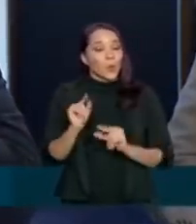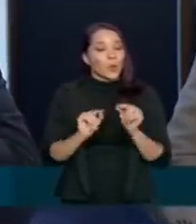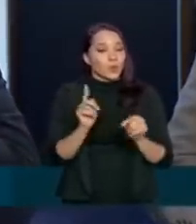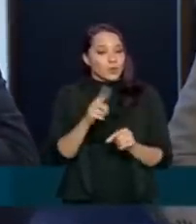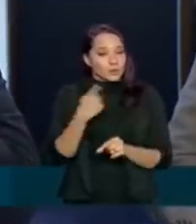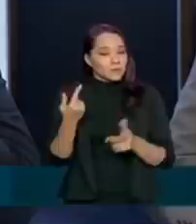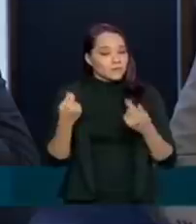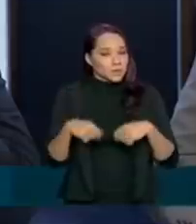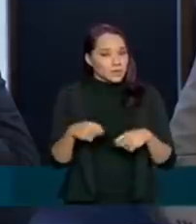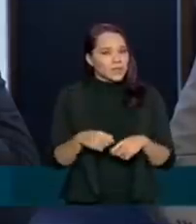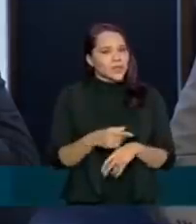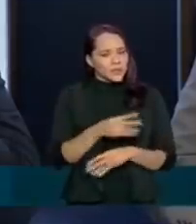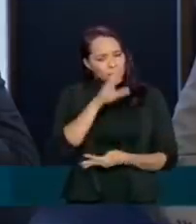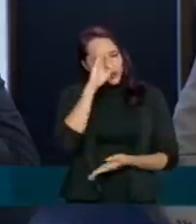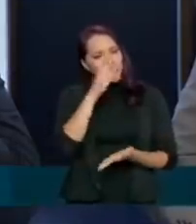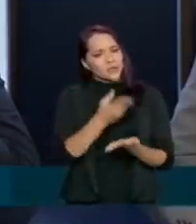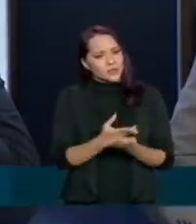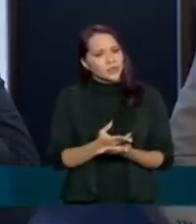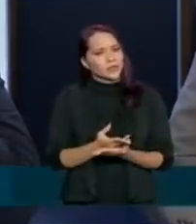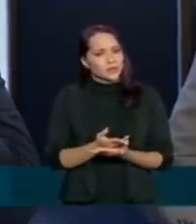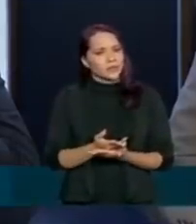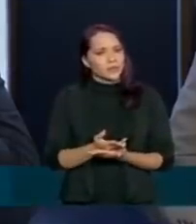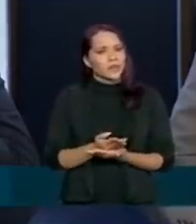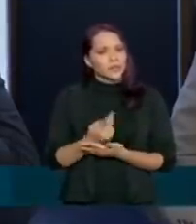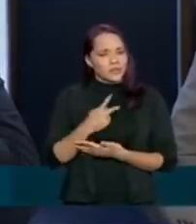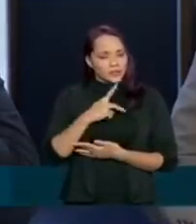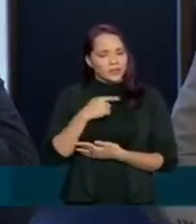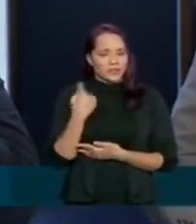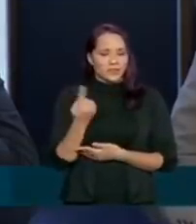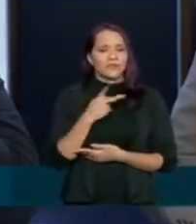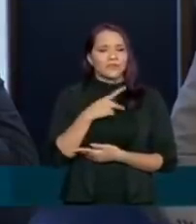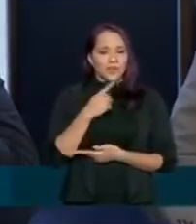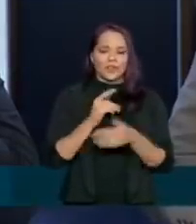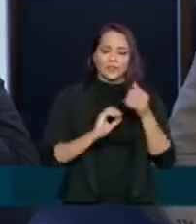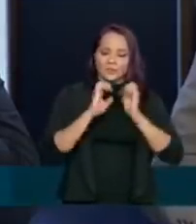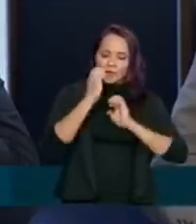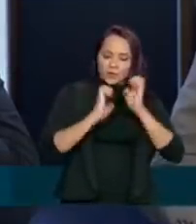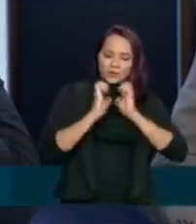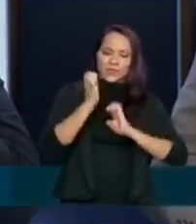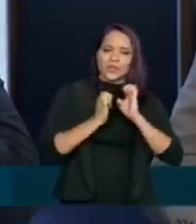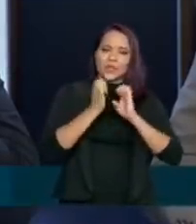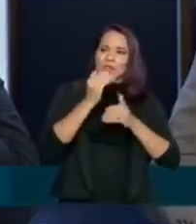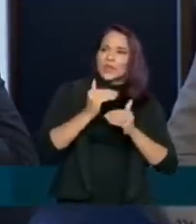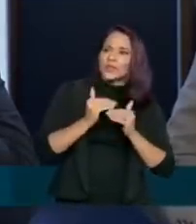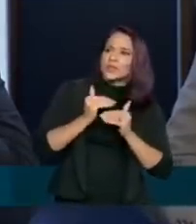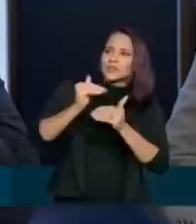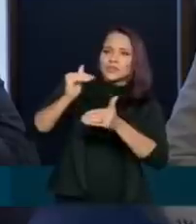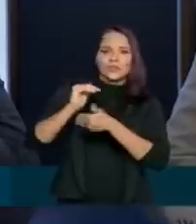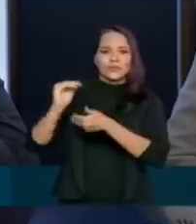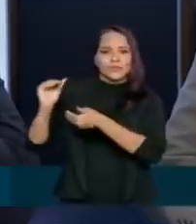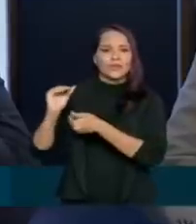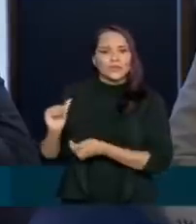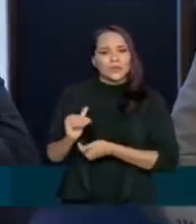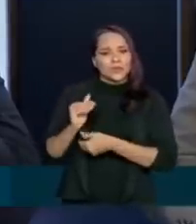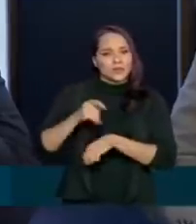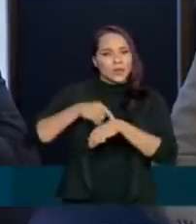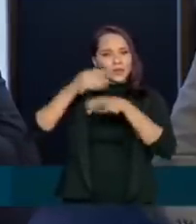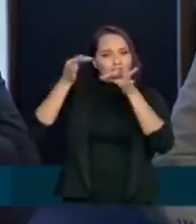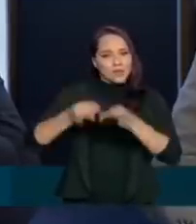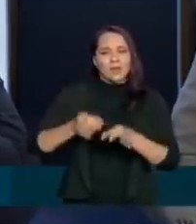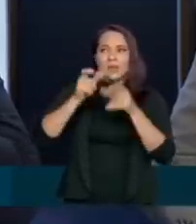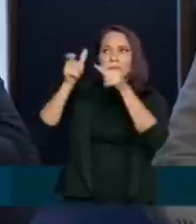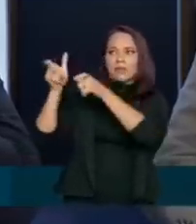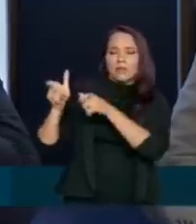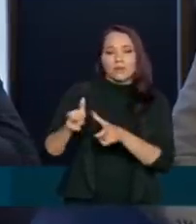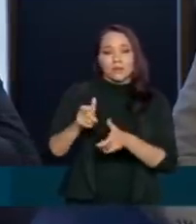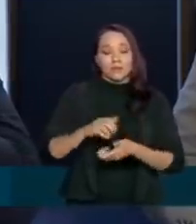precisa, eu acredito que a gente vá produzir e distribuir na medida certa, na hora certa, para cada lugar. A estratégia que